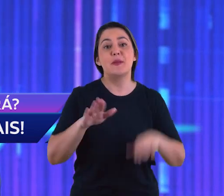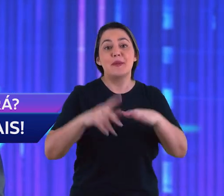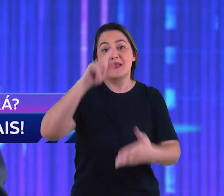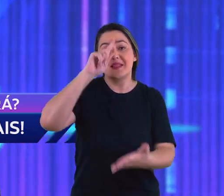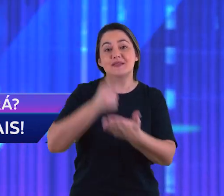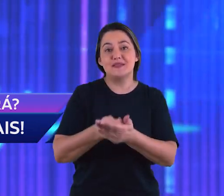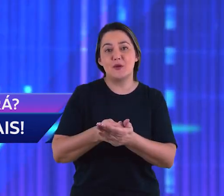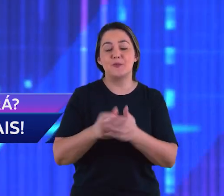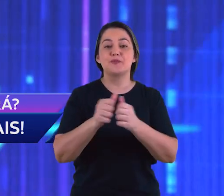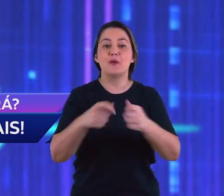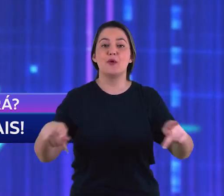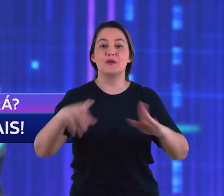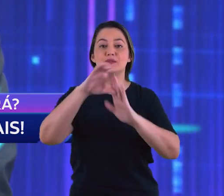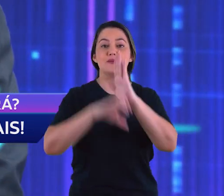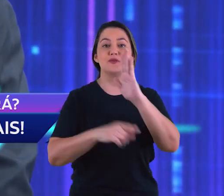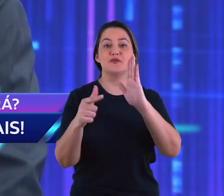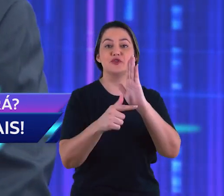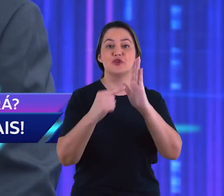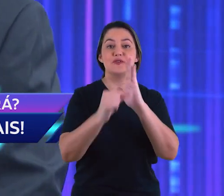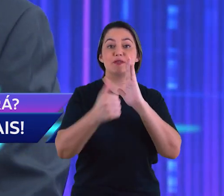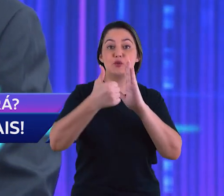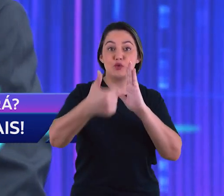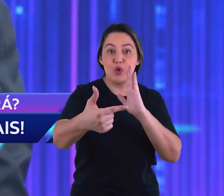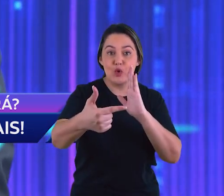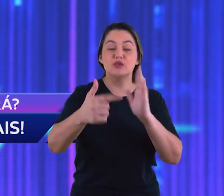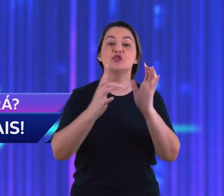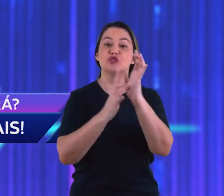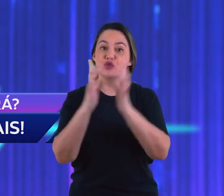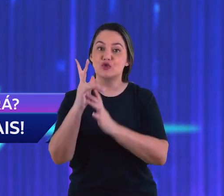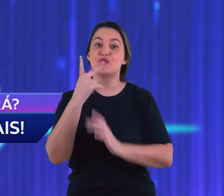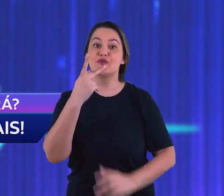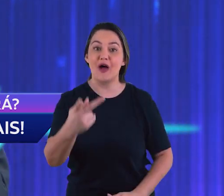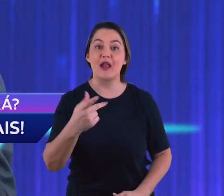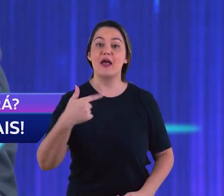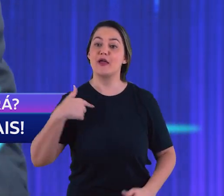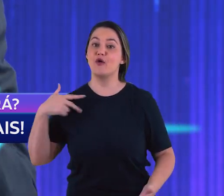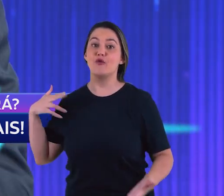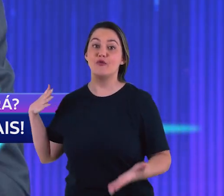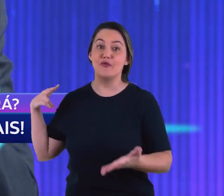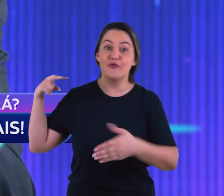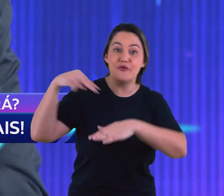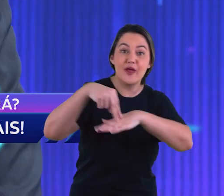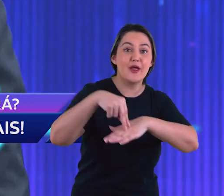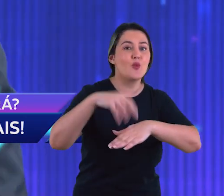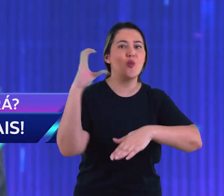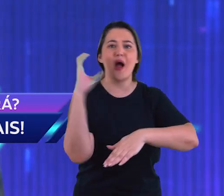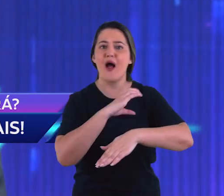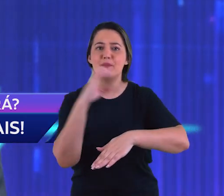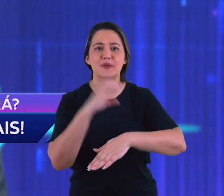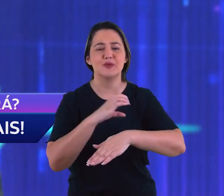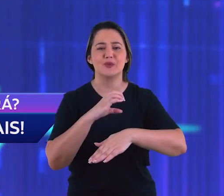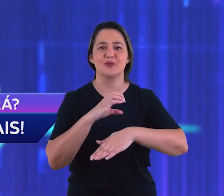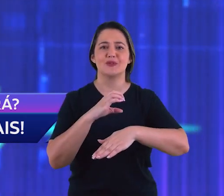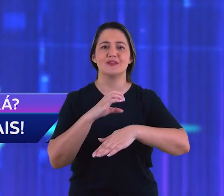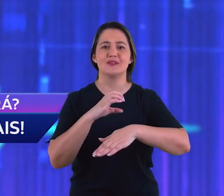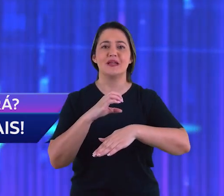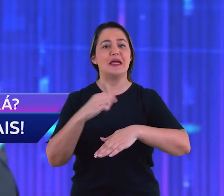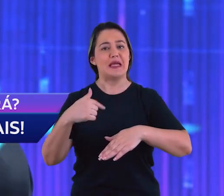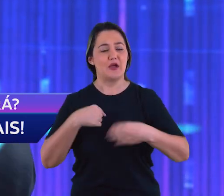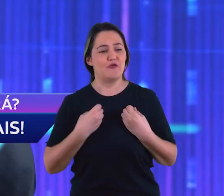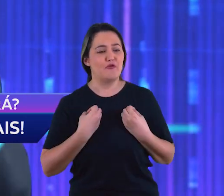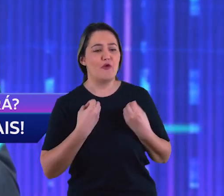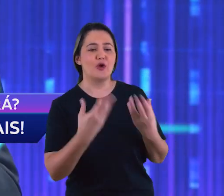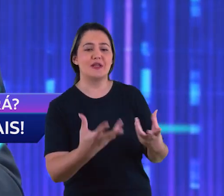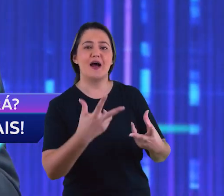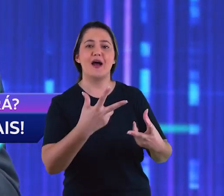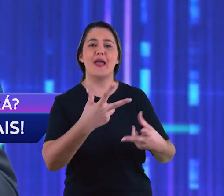Senhor. Em Apocalipse capítulo 22, no versículo 12, Jesus diz assim, eis que venho sem demora, e comigo